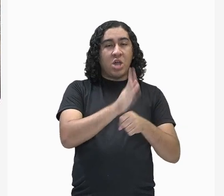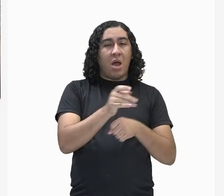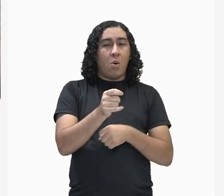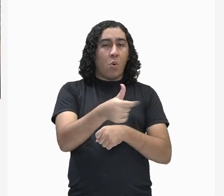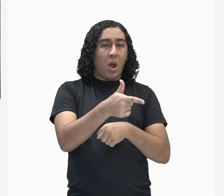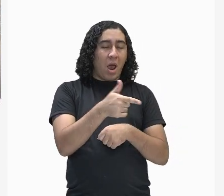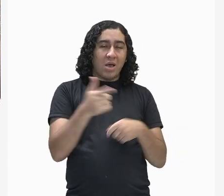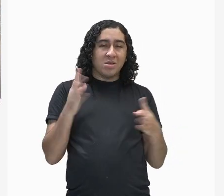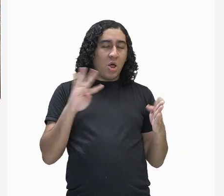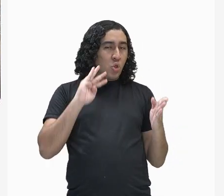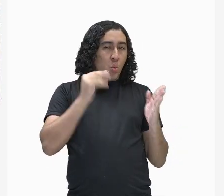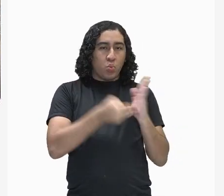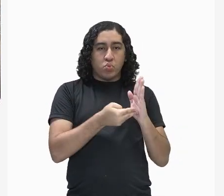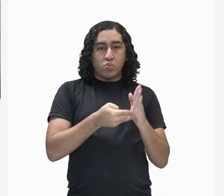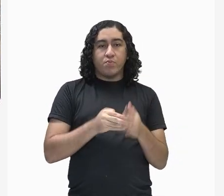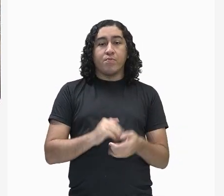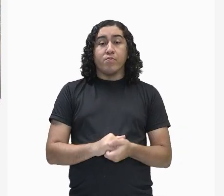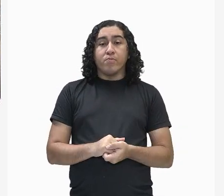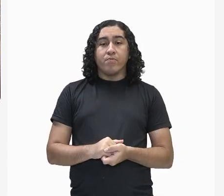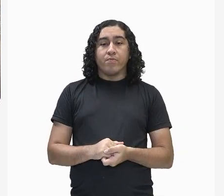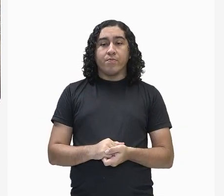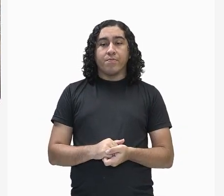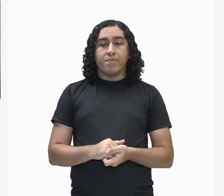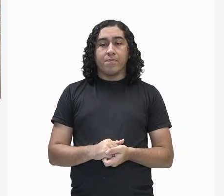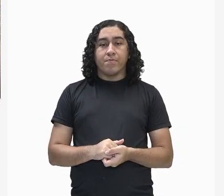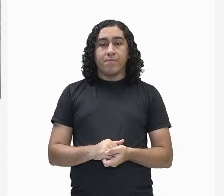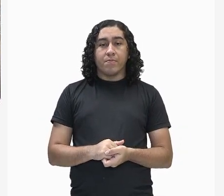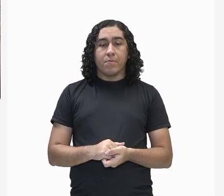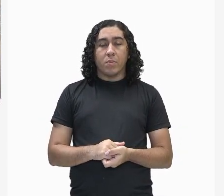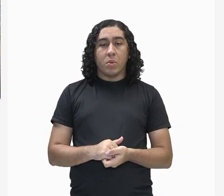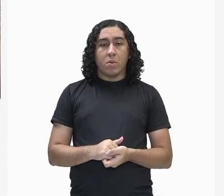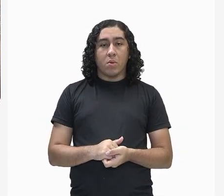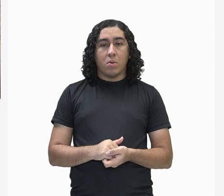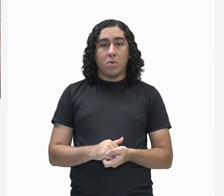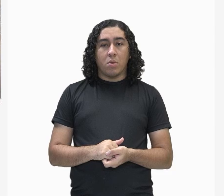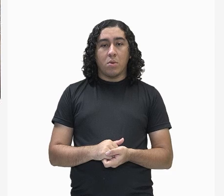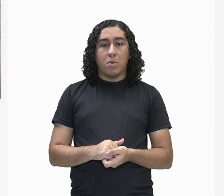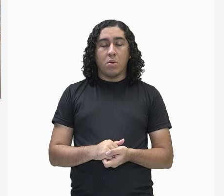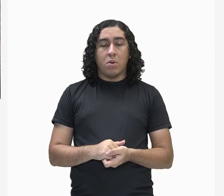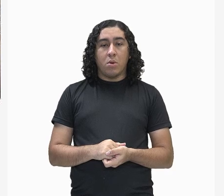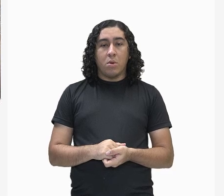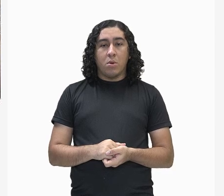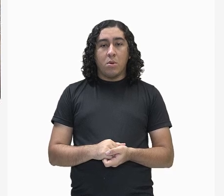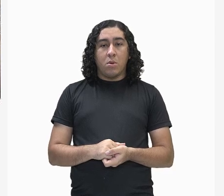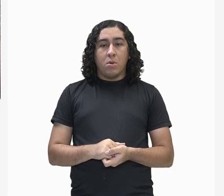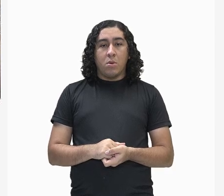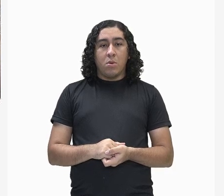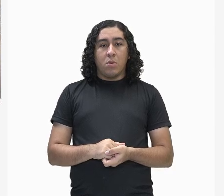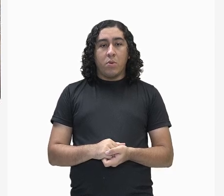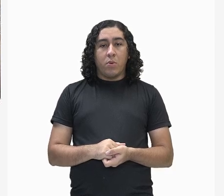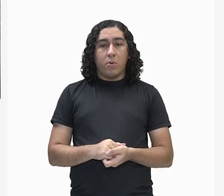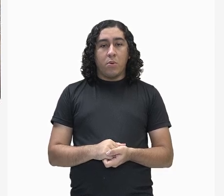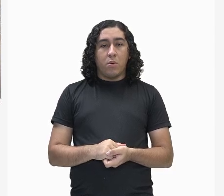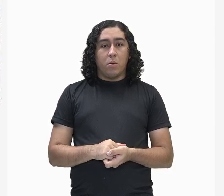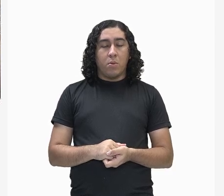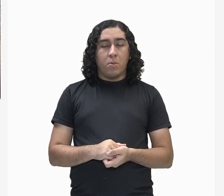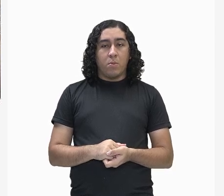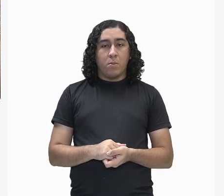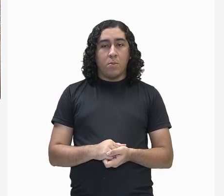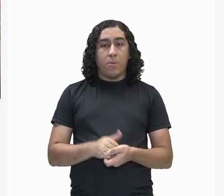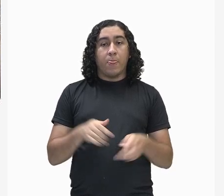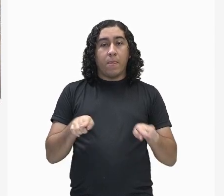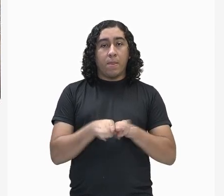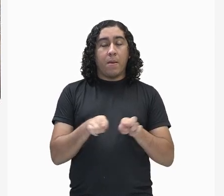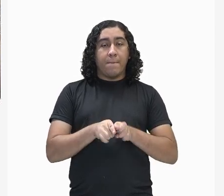gente vai observar também a classificação taxonômica, né, relacionada ao